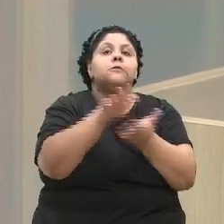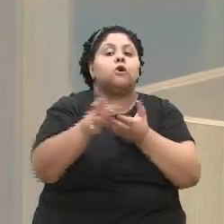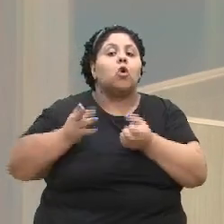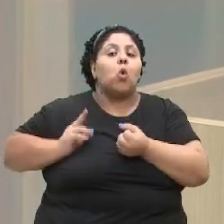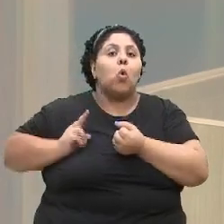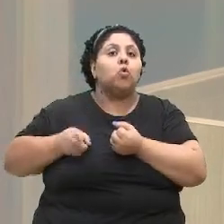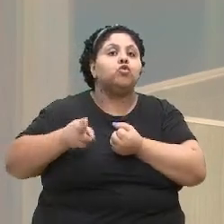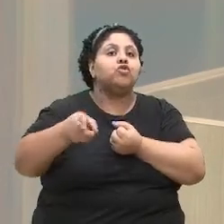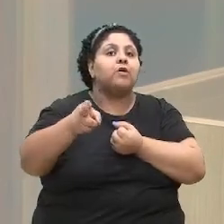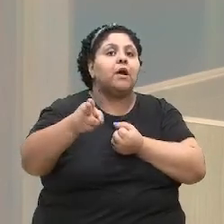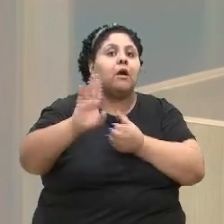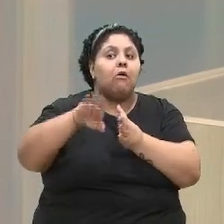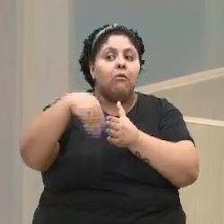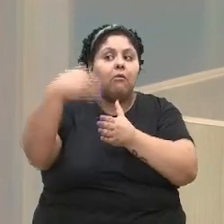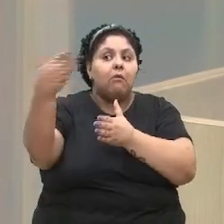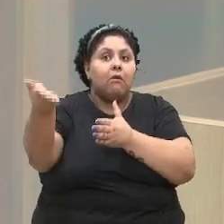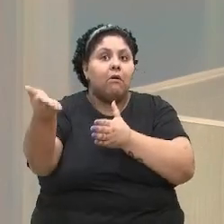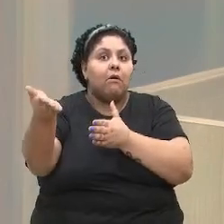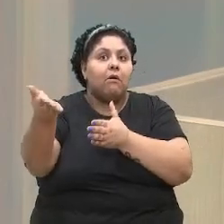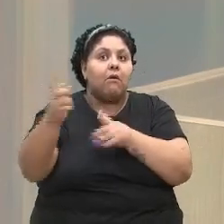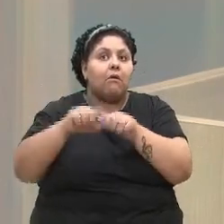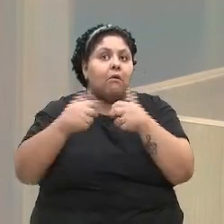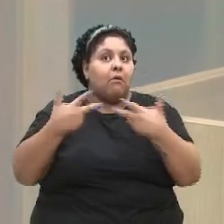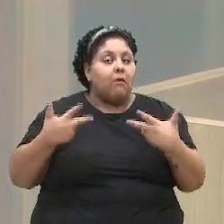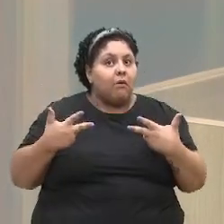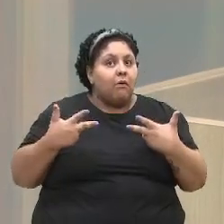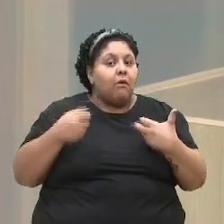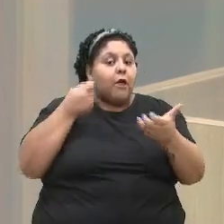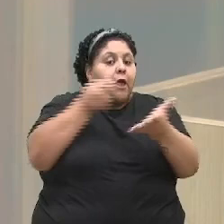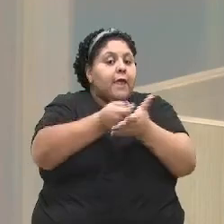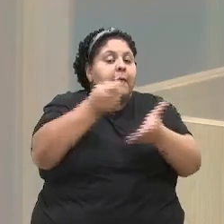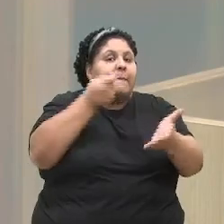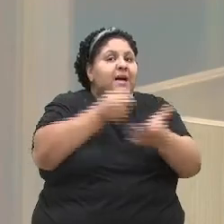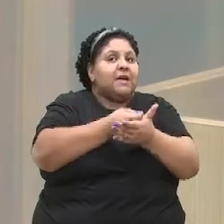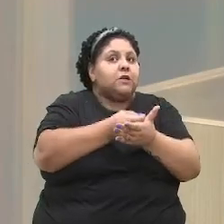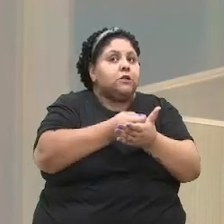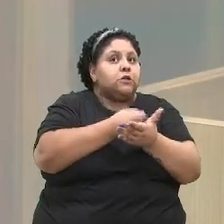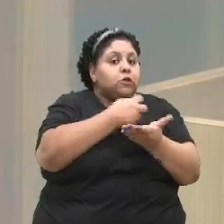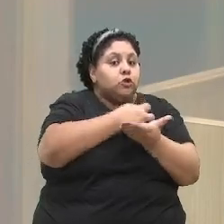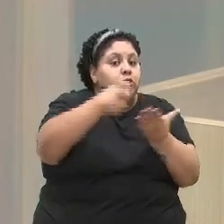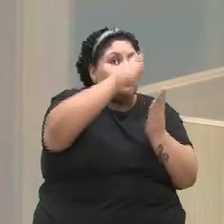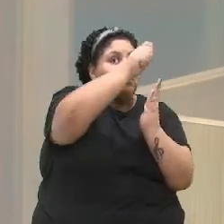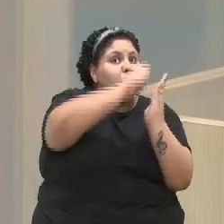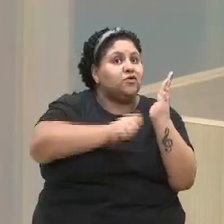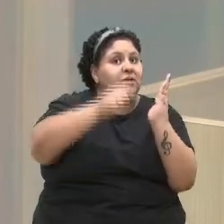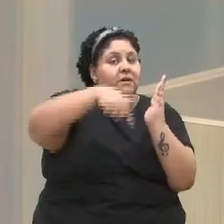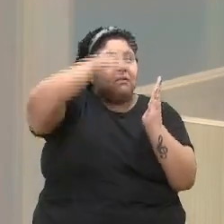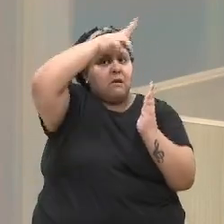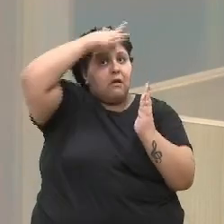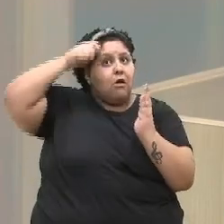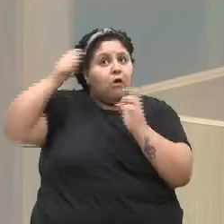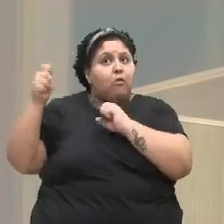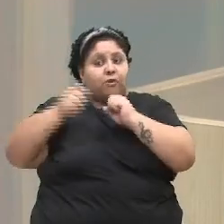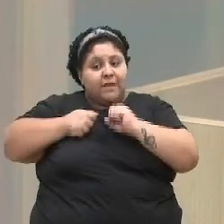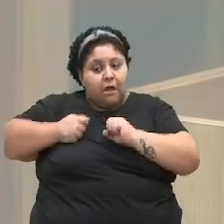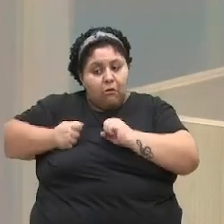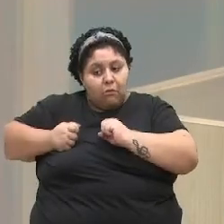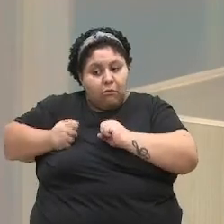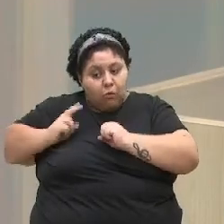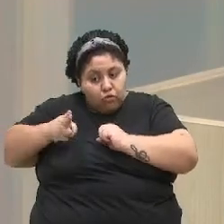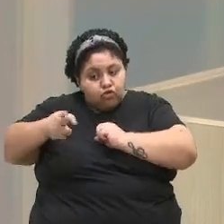continuar exportando a sua mercadoria E com isso pagando os tributos pro nosso município poder continuar